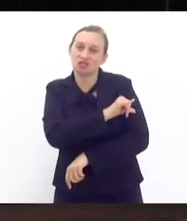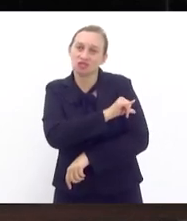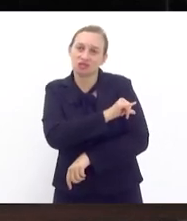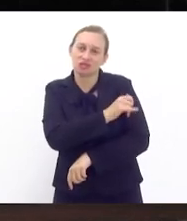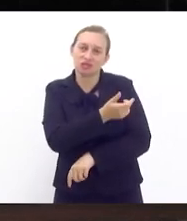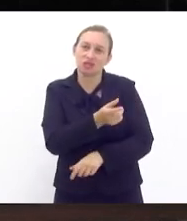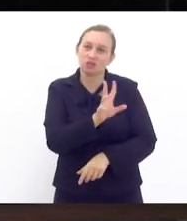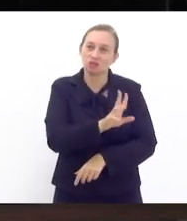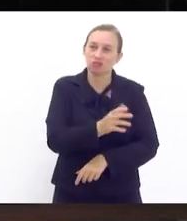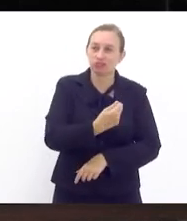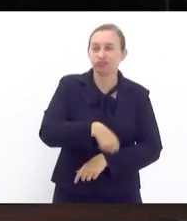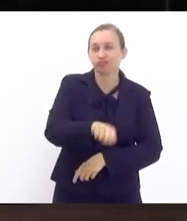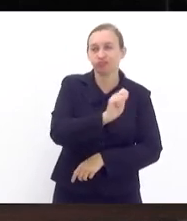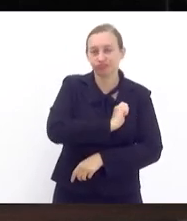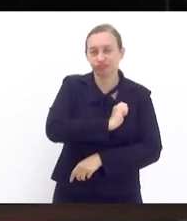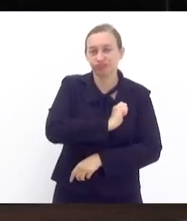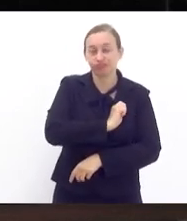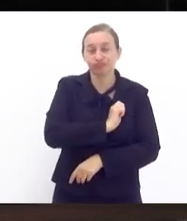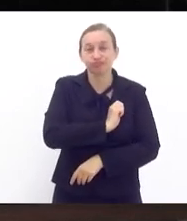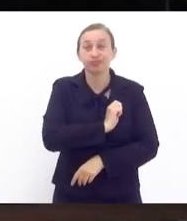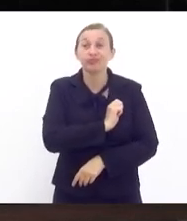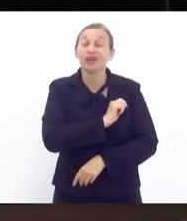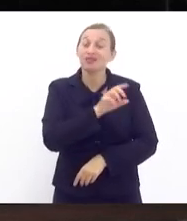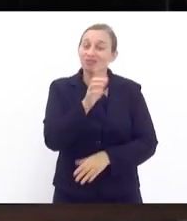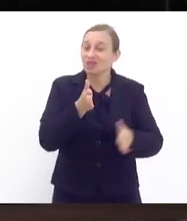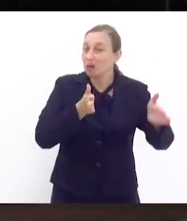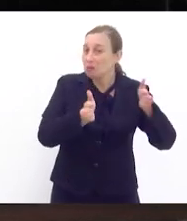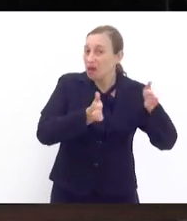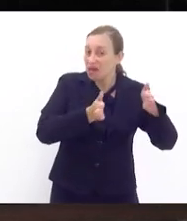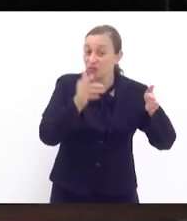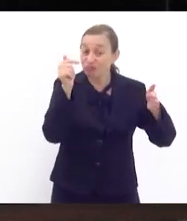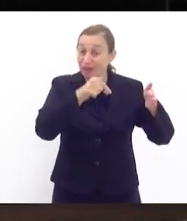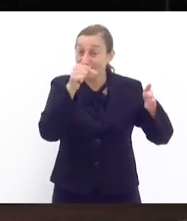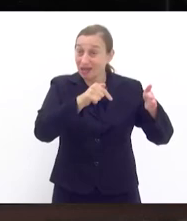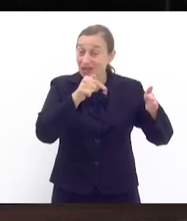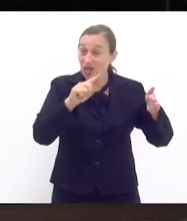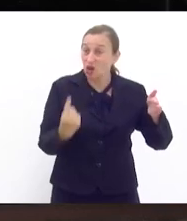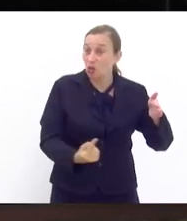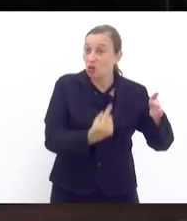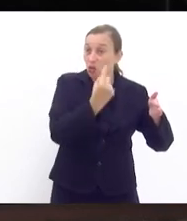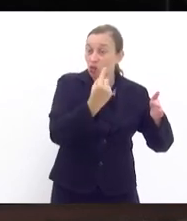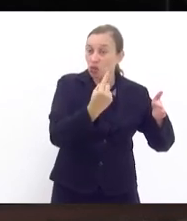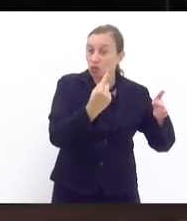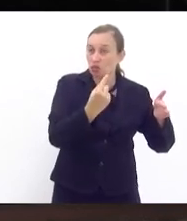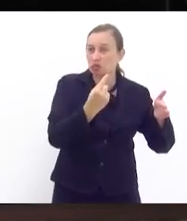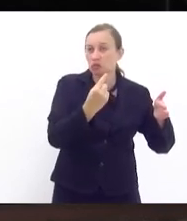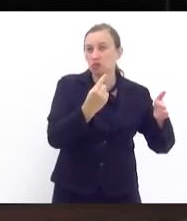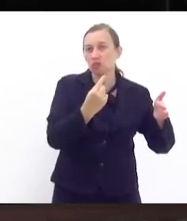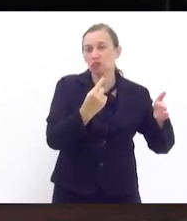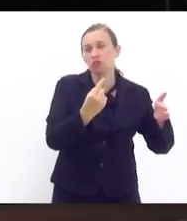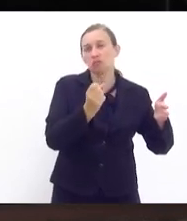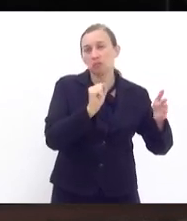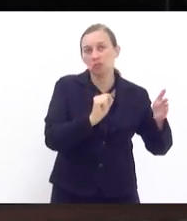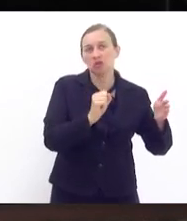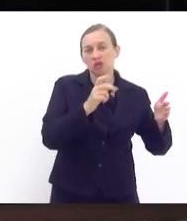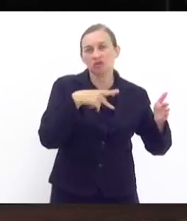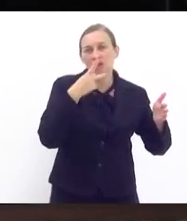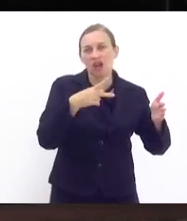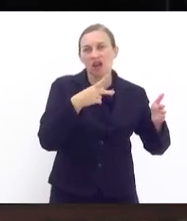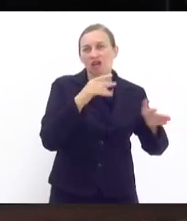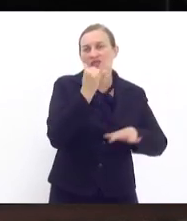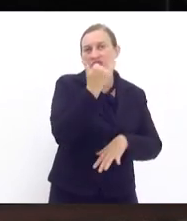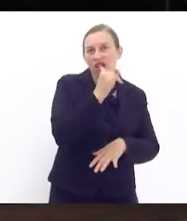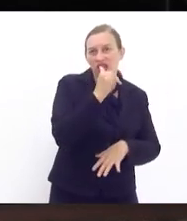regime de recuperação fiscal. Nesse período, a única ressalva que nós podemos fazer da